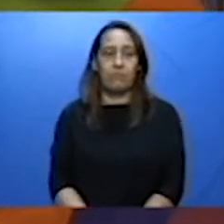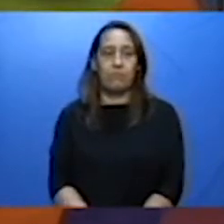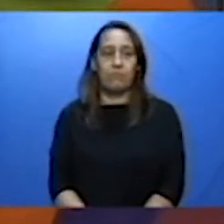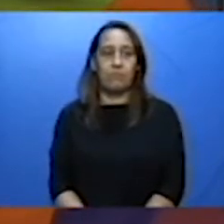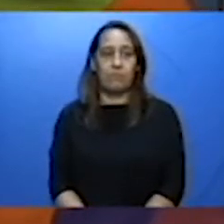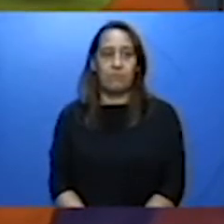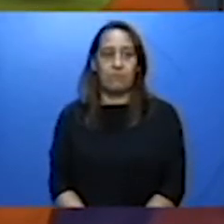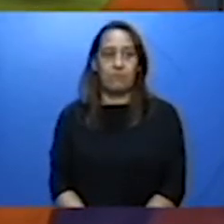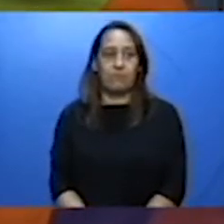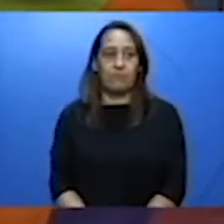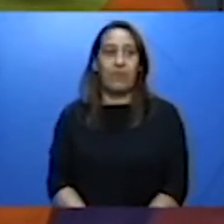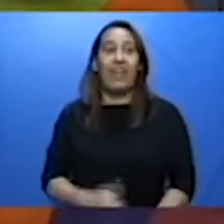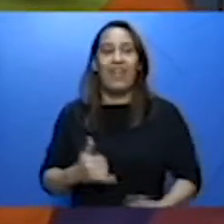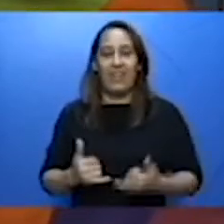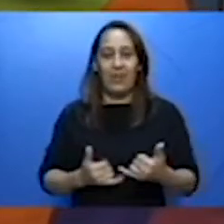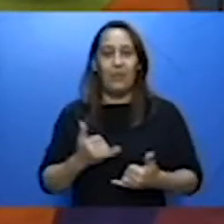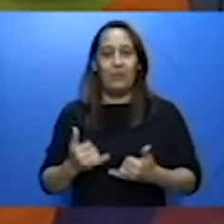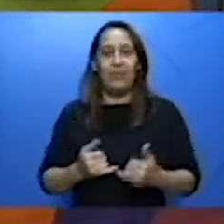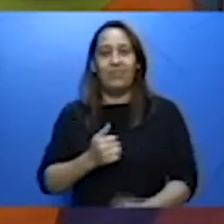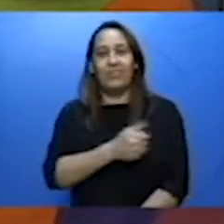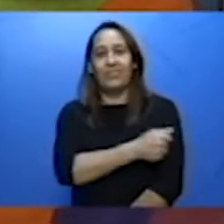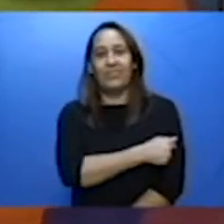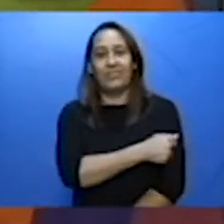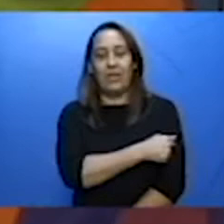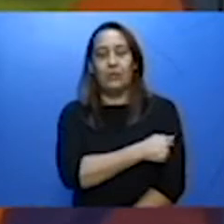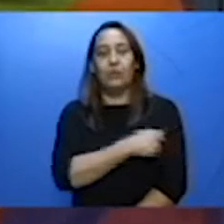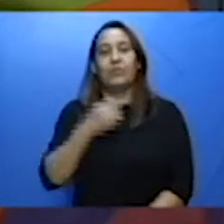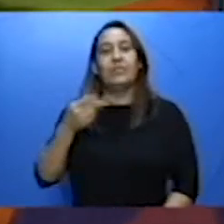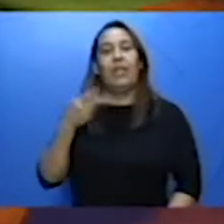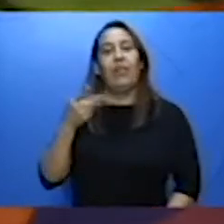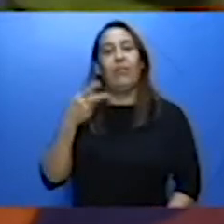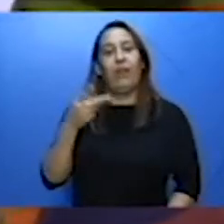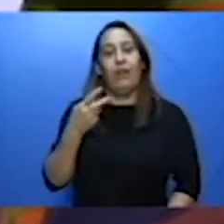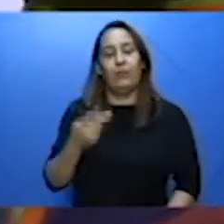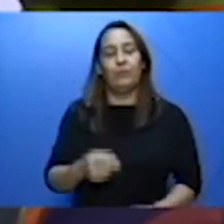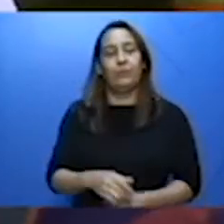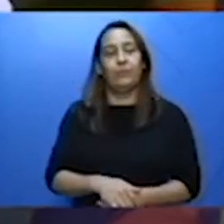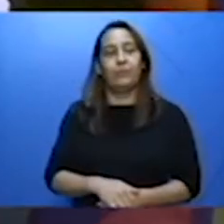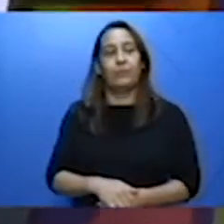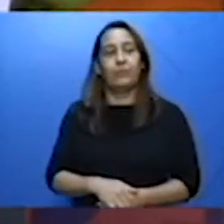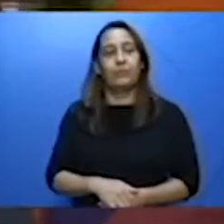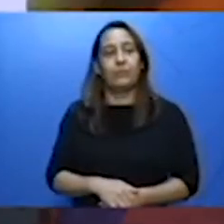eu costumo brincar com os meus alunos assim, presta atenção.